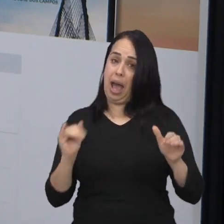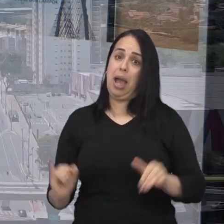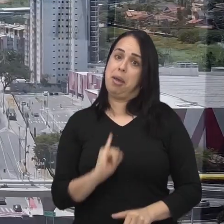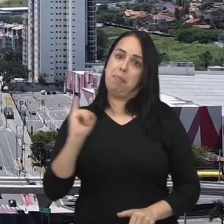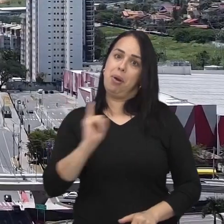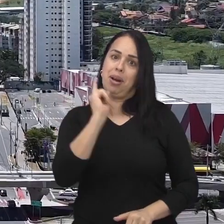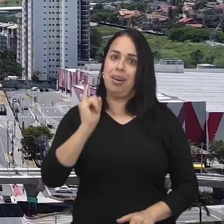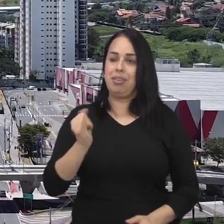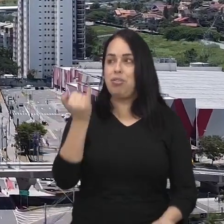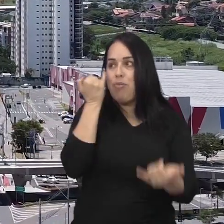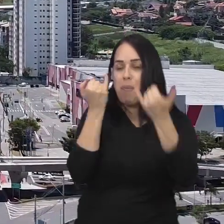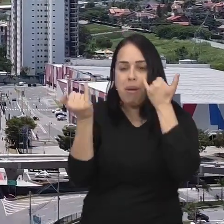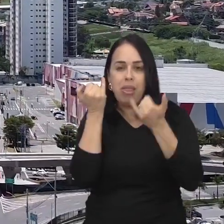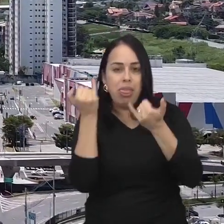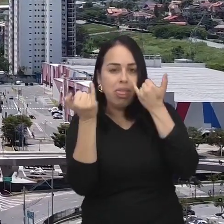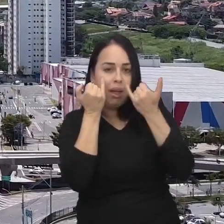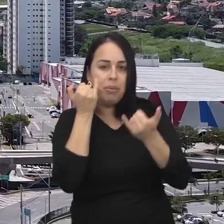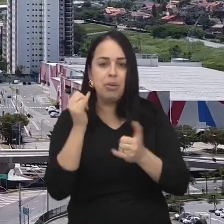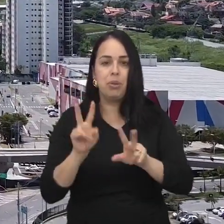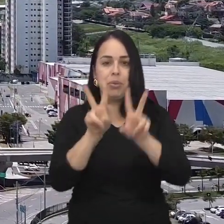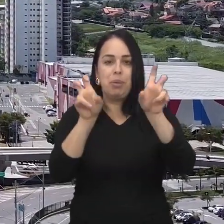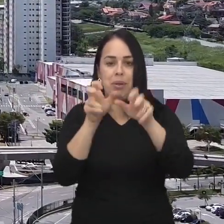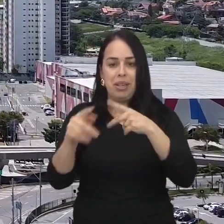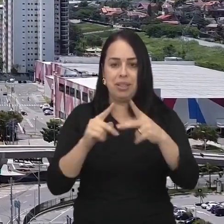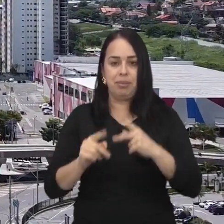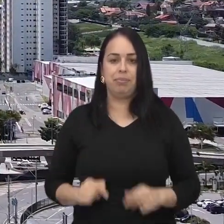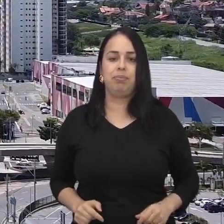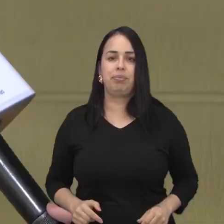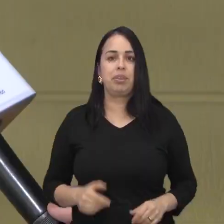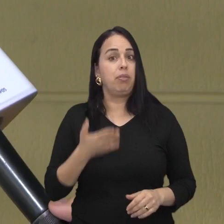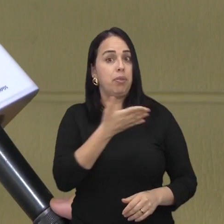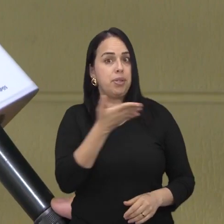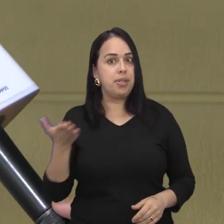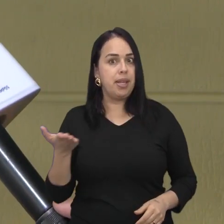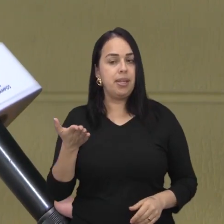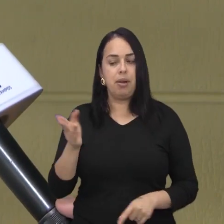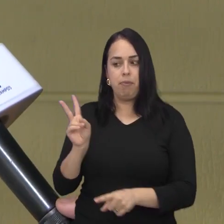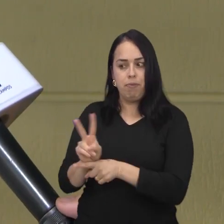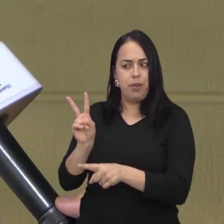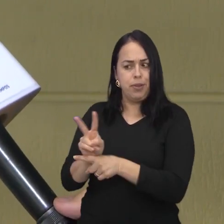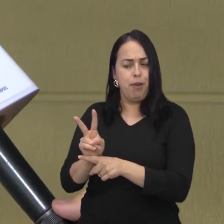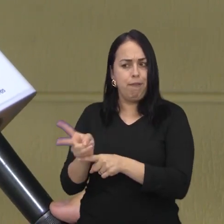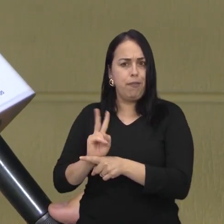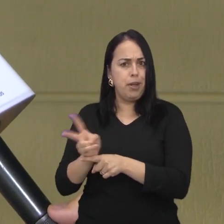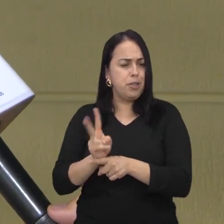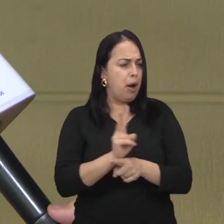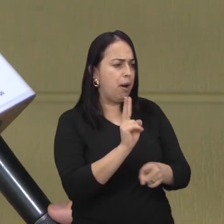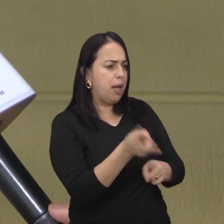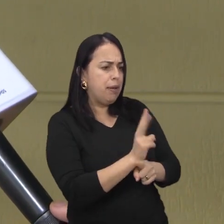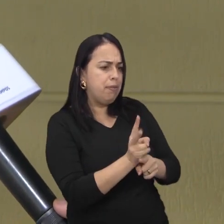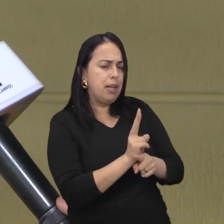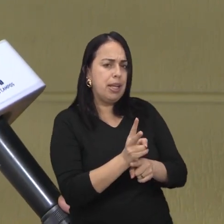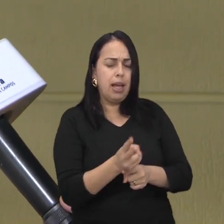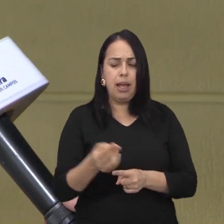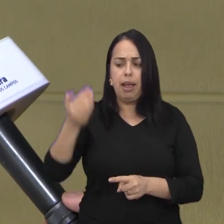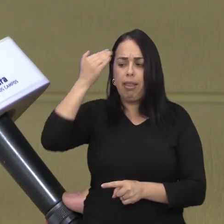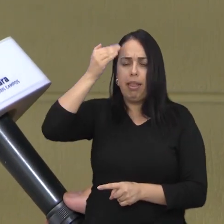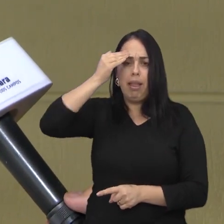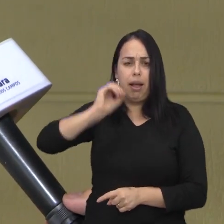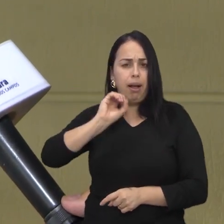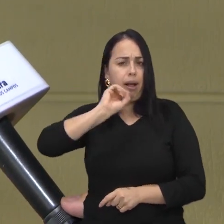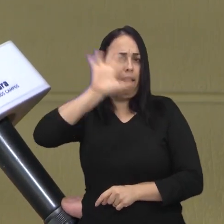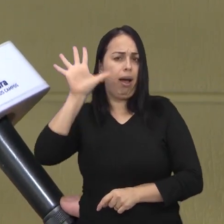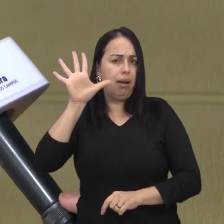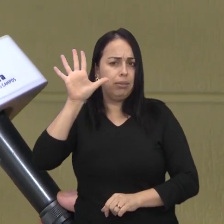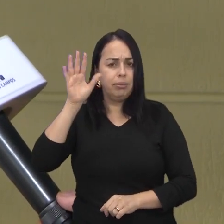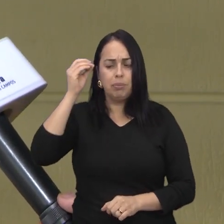sempre importante para se manter informado sobre a cidade. Ao você tomar conta, né, ao você tomar